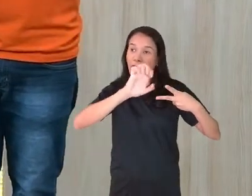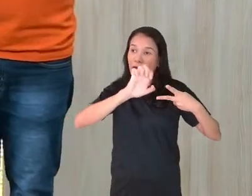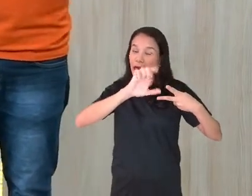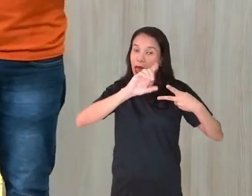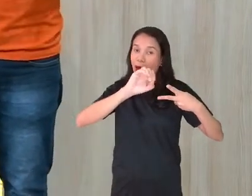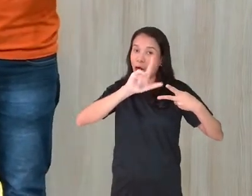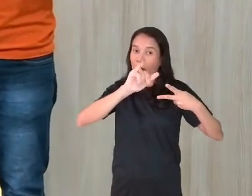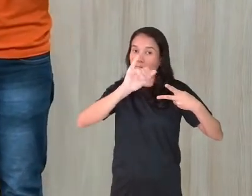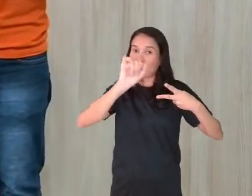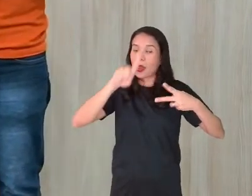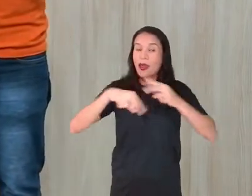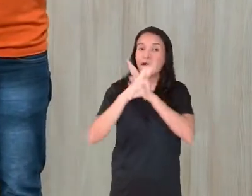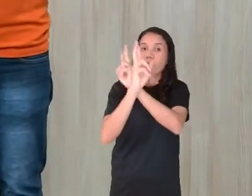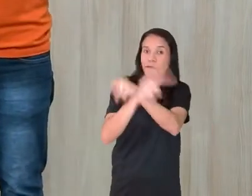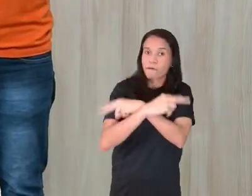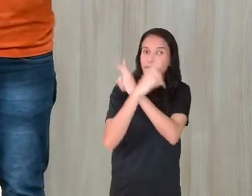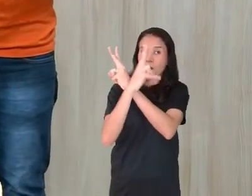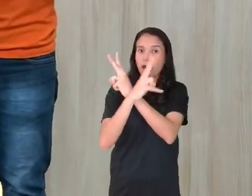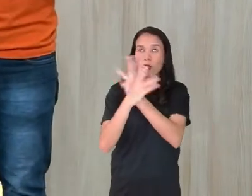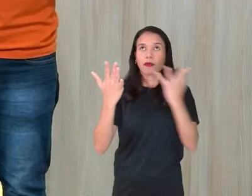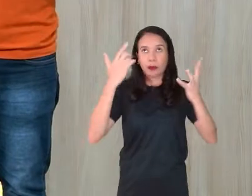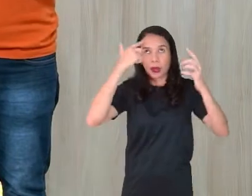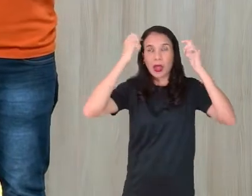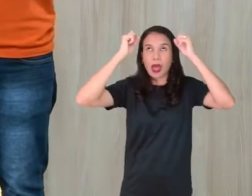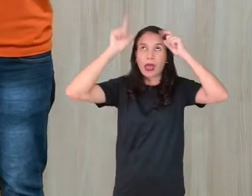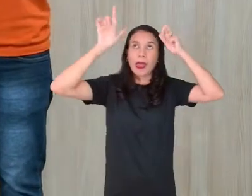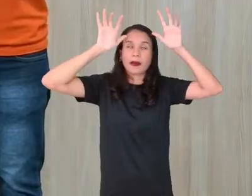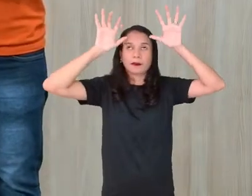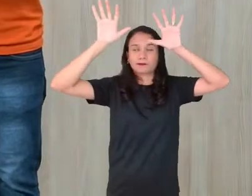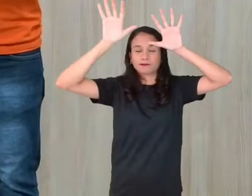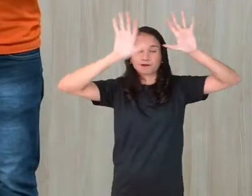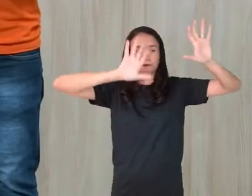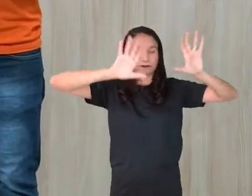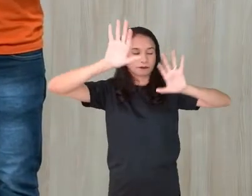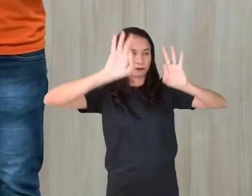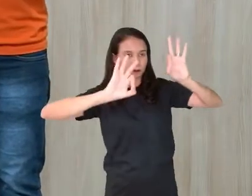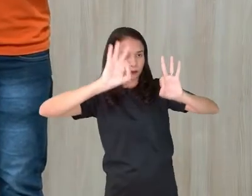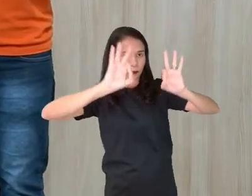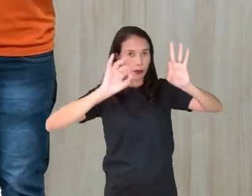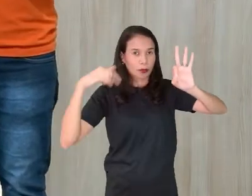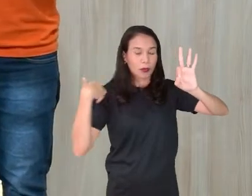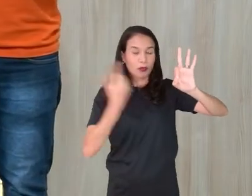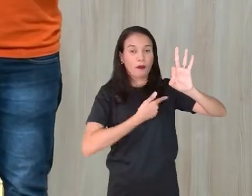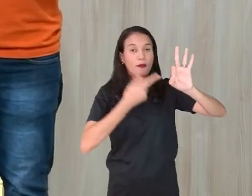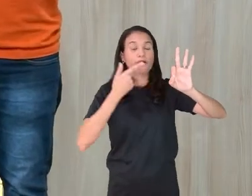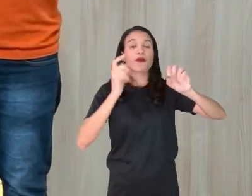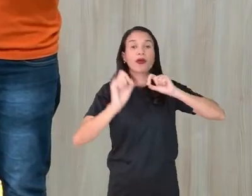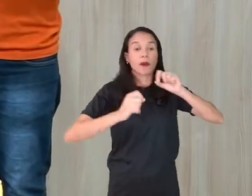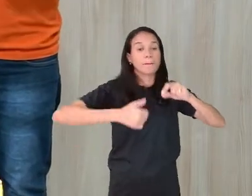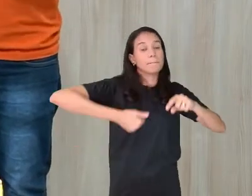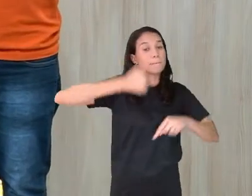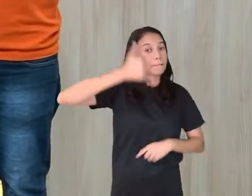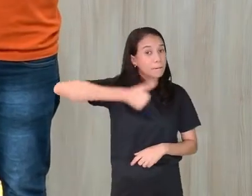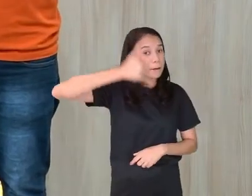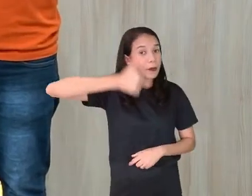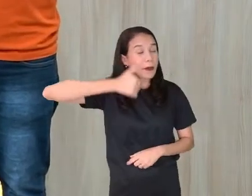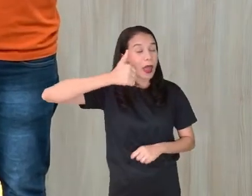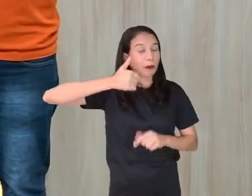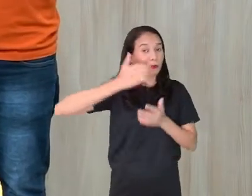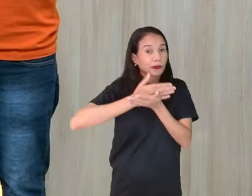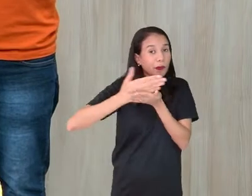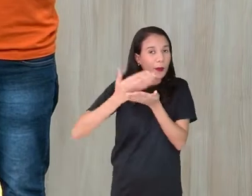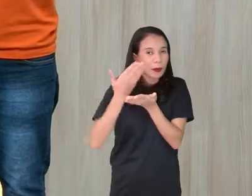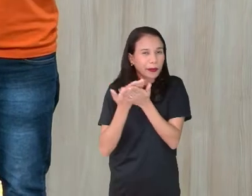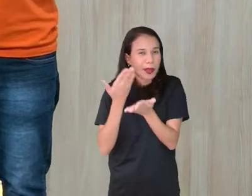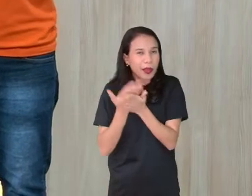Então, observa aqui comigo, vamos organizar essa ideia. A gente está falando, né, primeiramente, né, lá atrás, na nossa